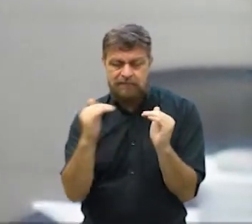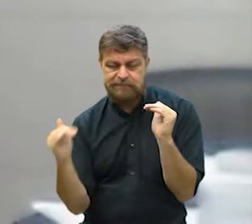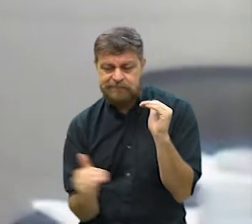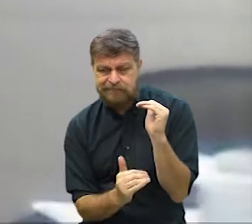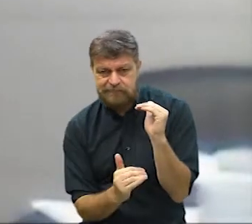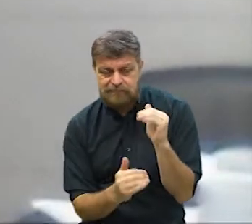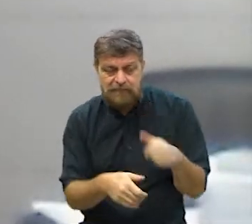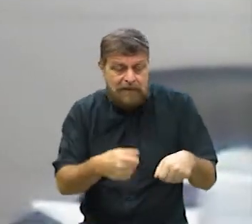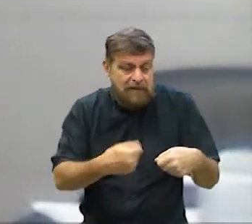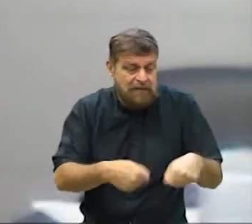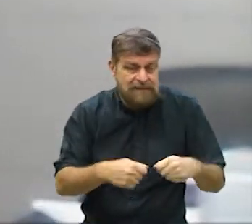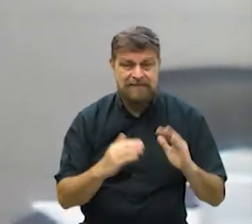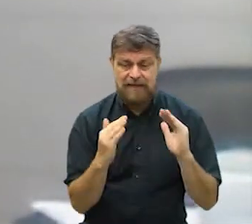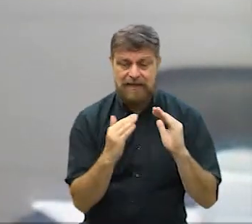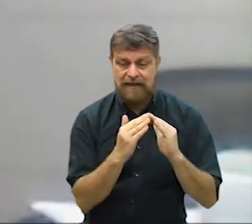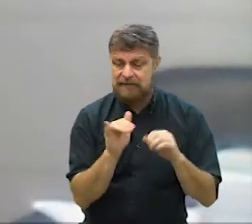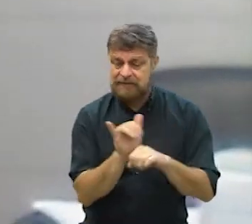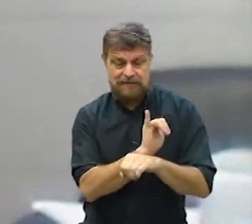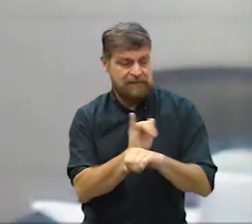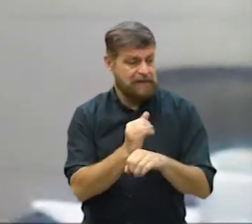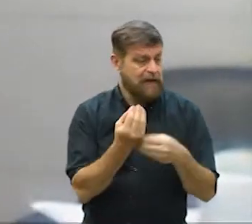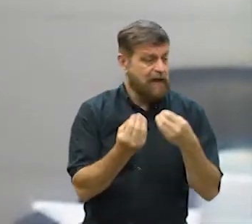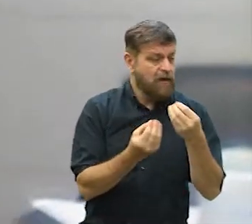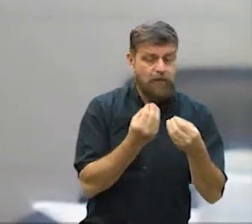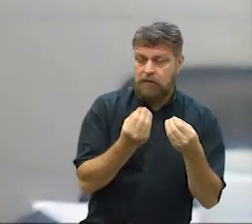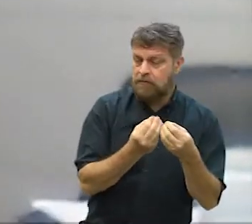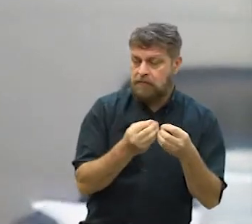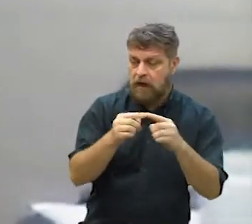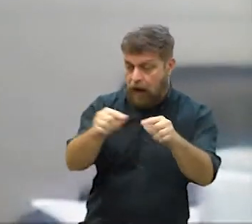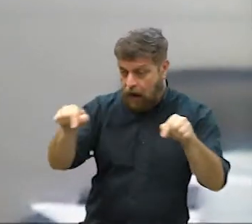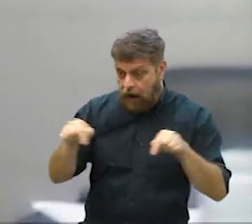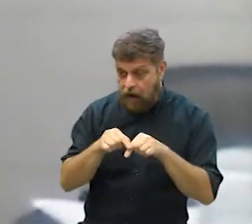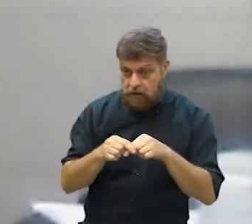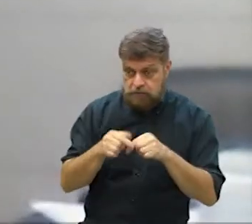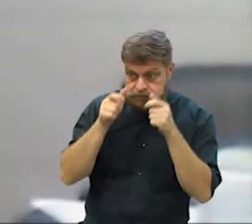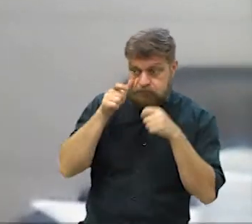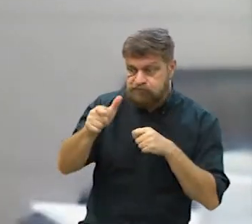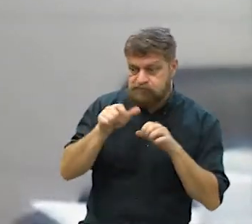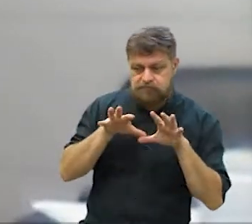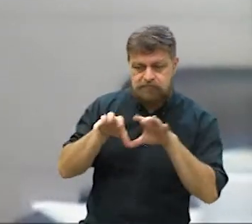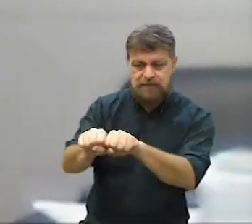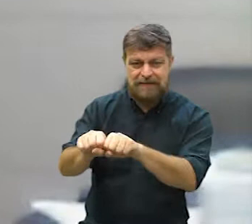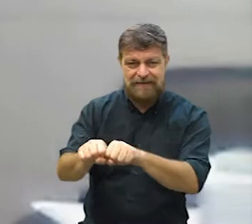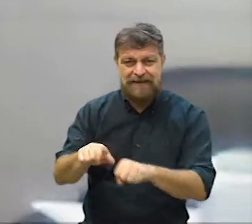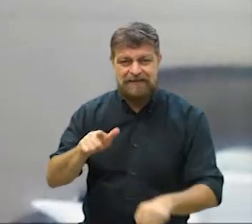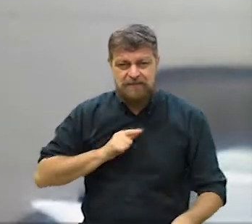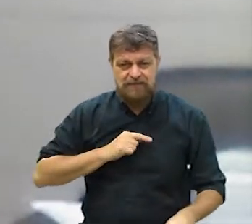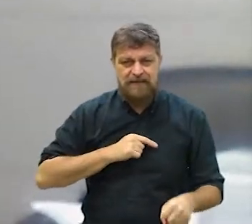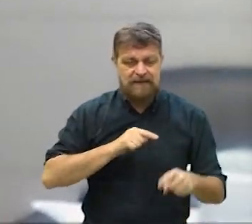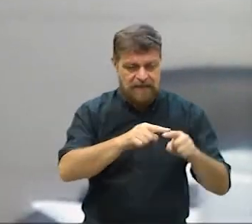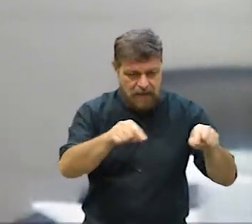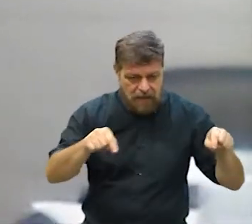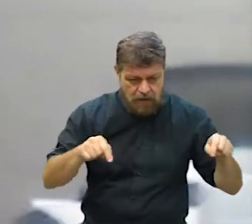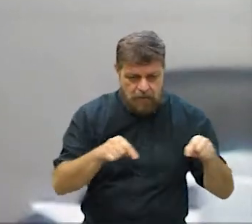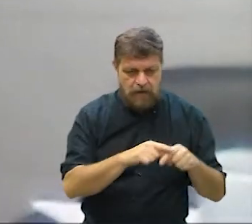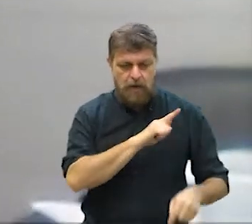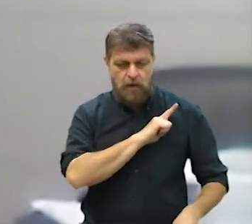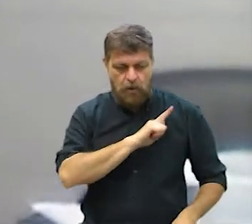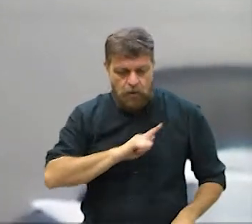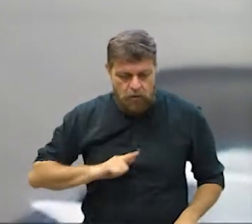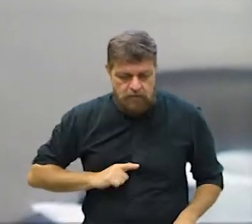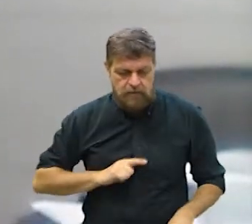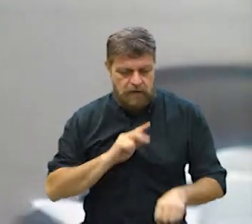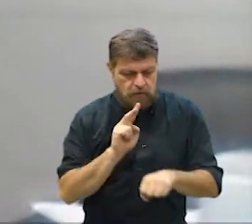famílias carentes que precisam de moradia, ter uma opção, né? E se nós tivéssemos opções de